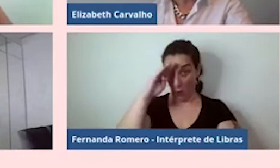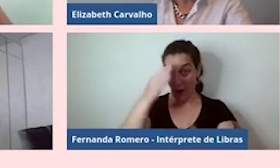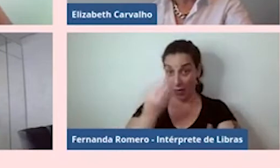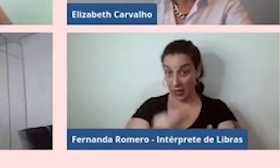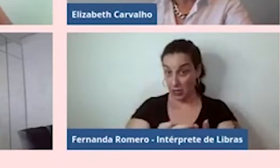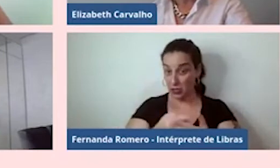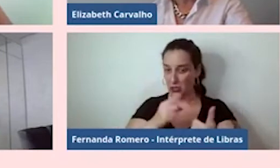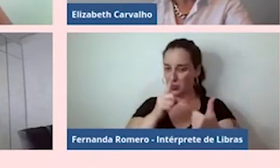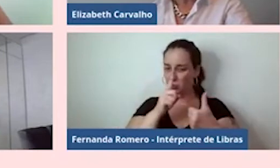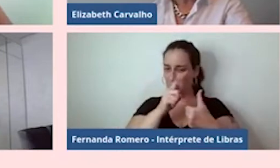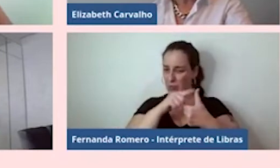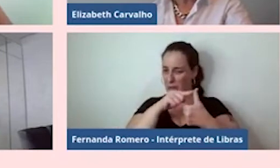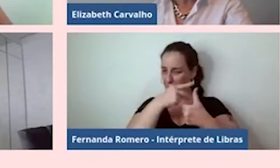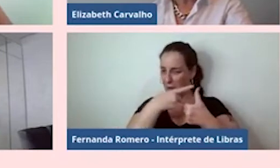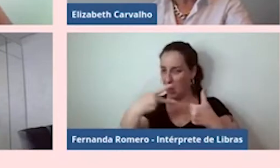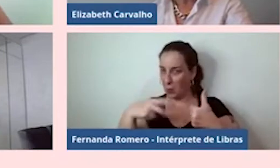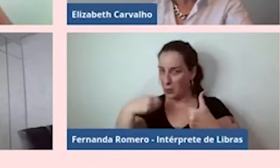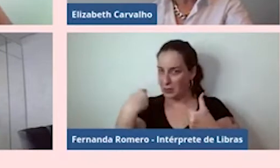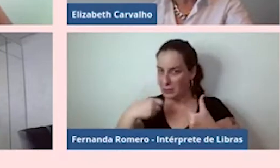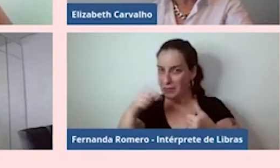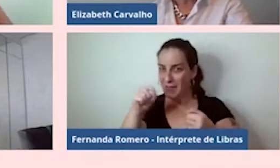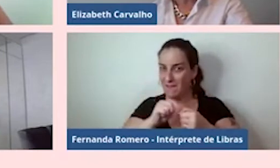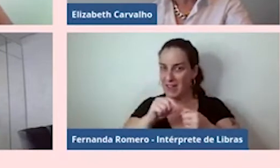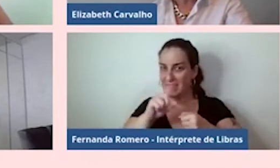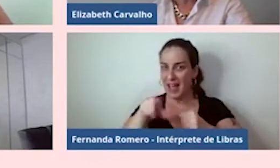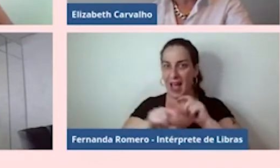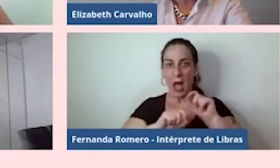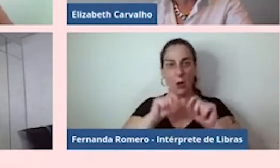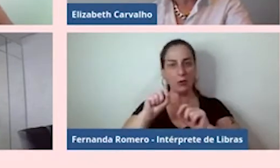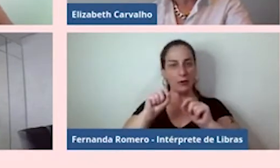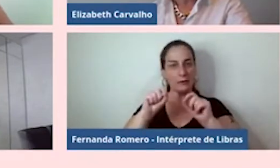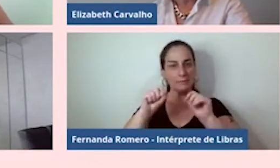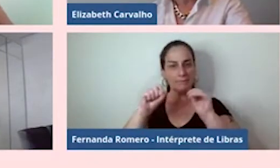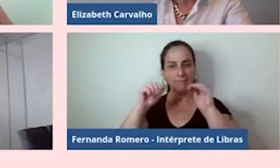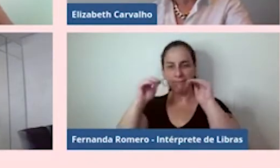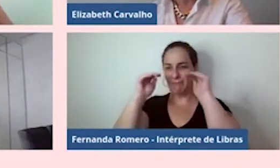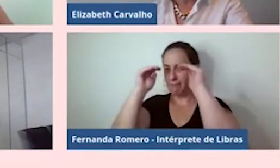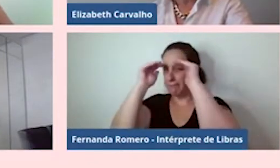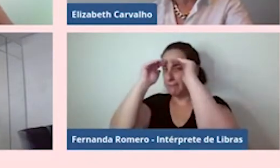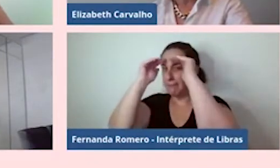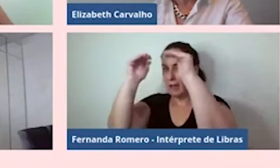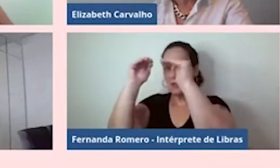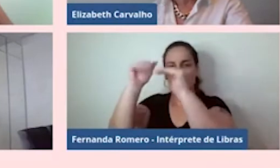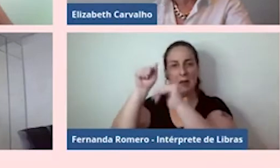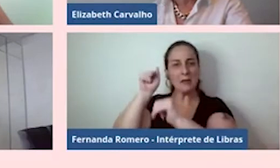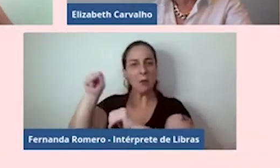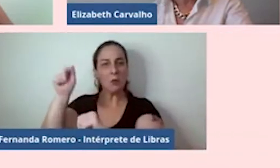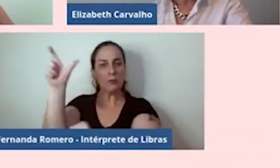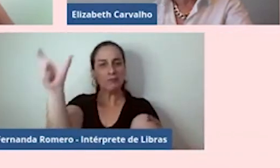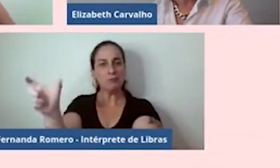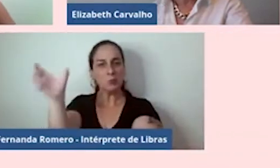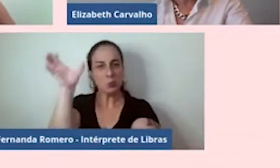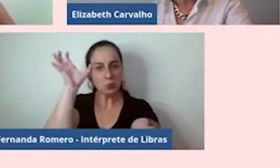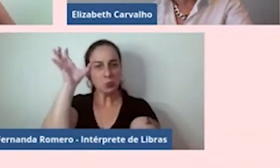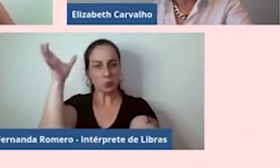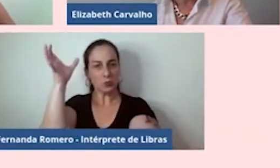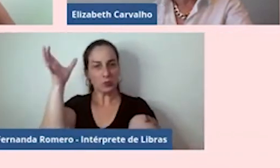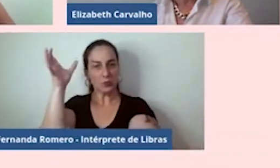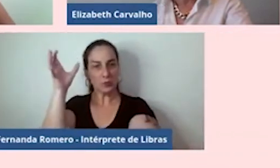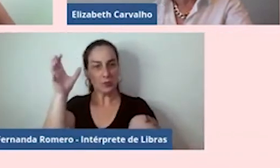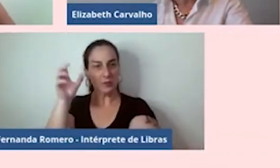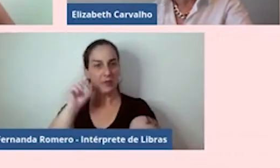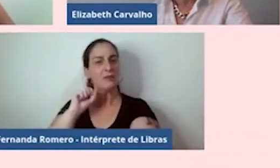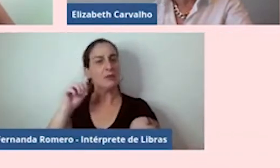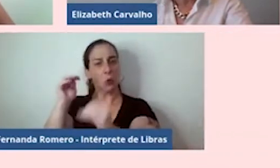que fazer, Roberta, era a gente respeitar a escolha do outro. E se essa escolha do outro,